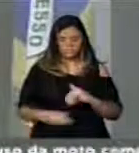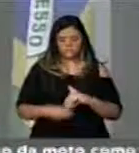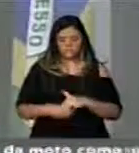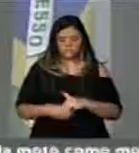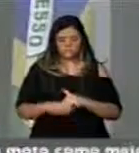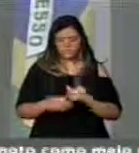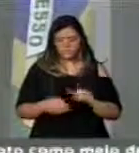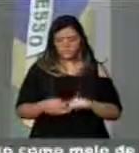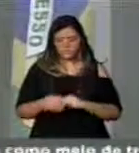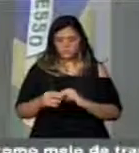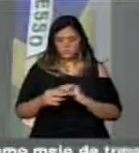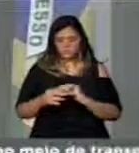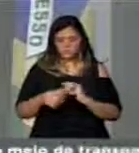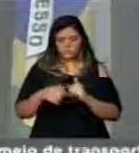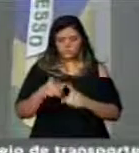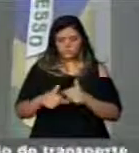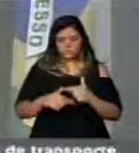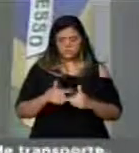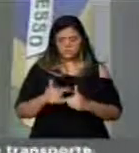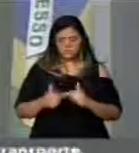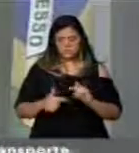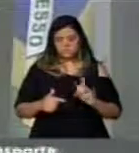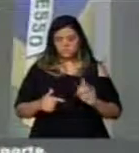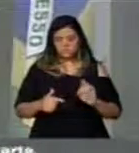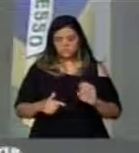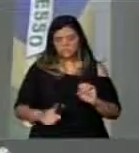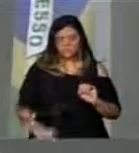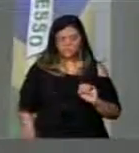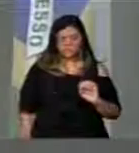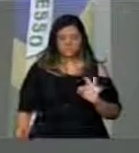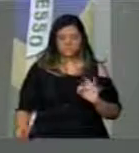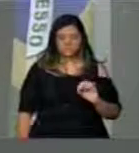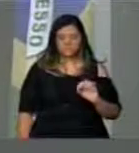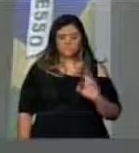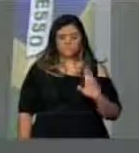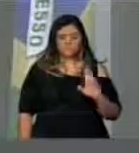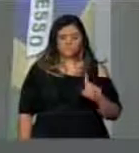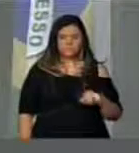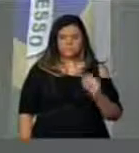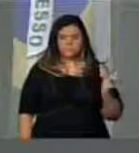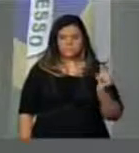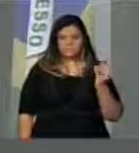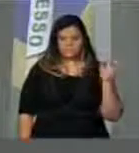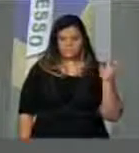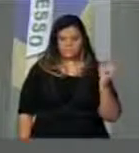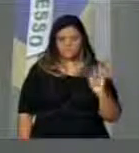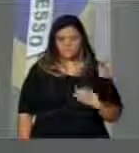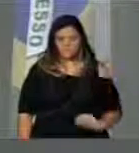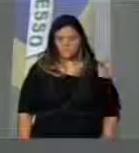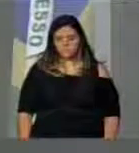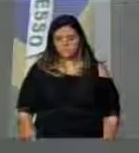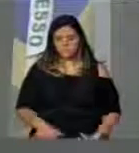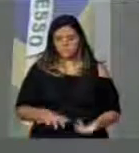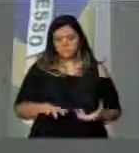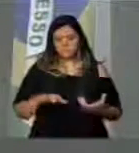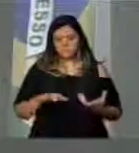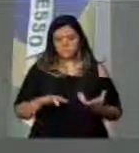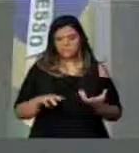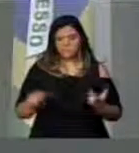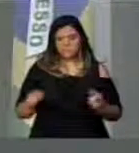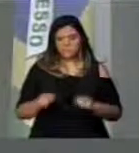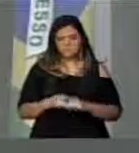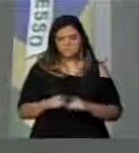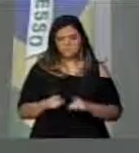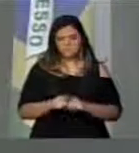é muito importante para um novo brasil precisa seguir e aqui mais uma vez de exaltar o congresso nacional que uniformemente